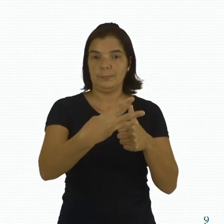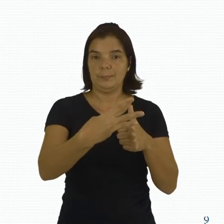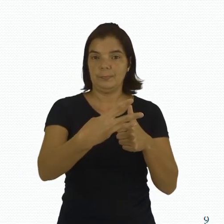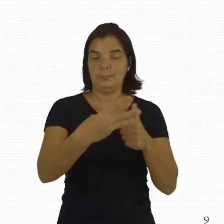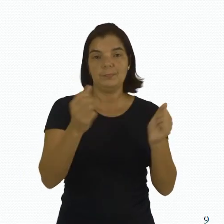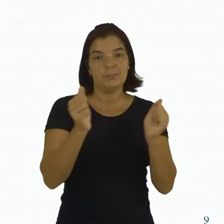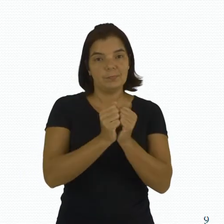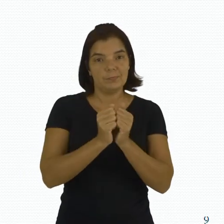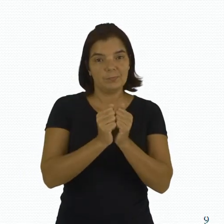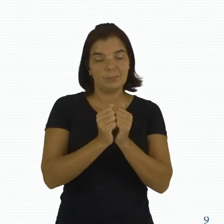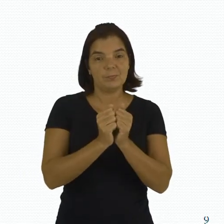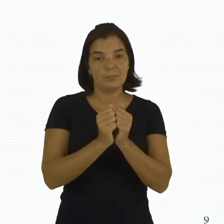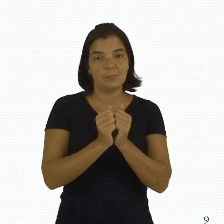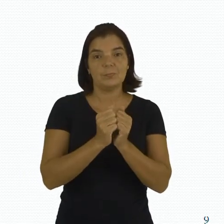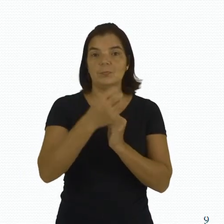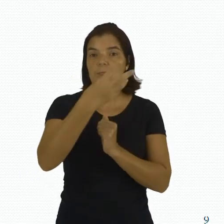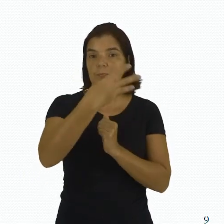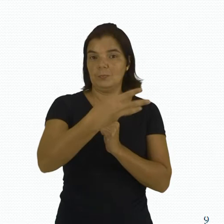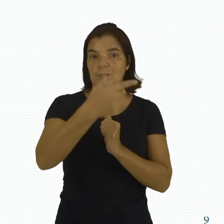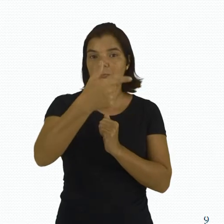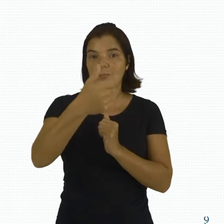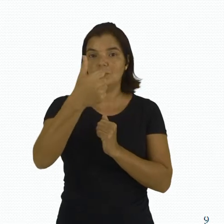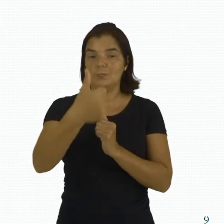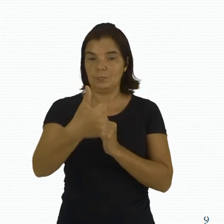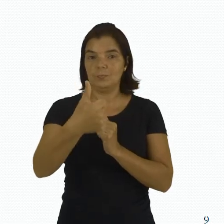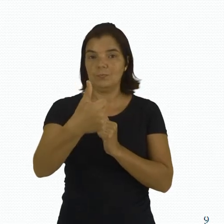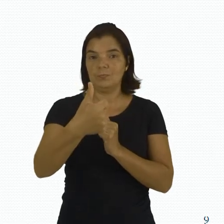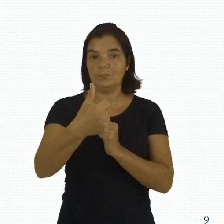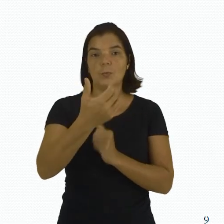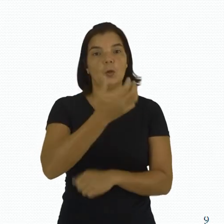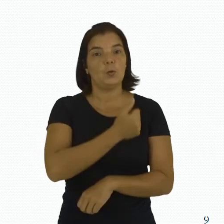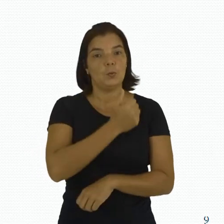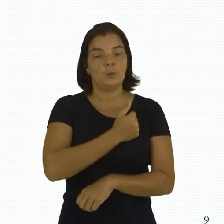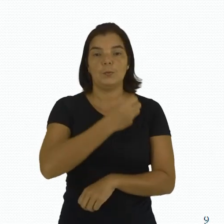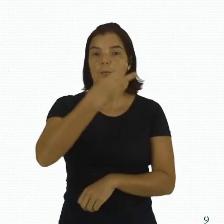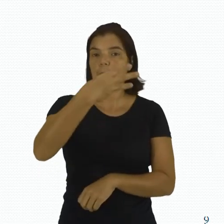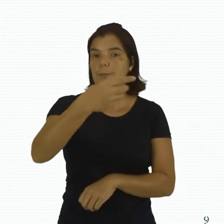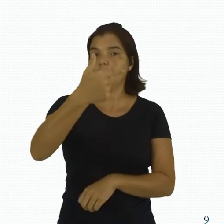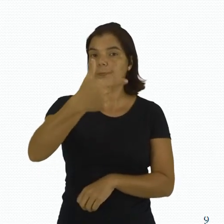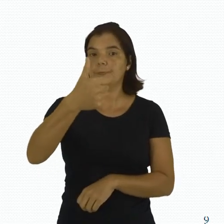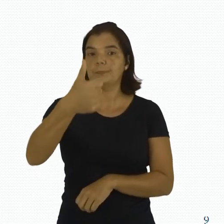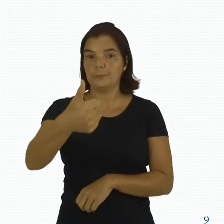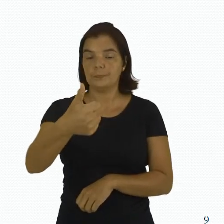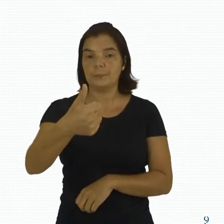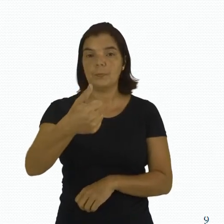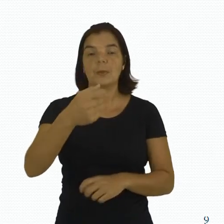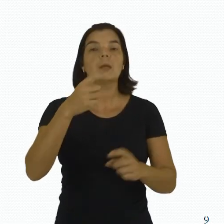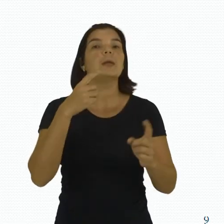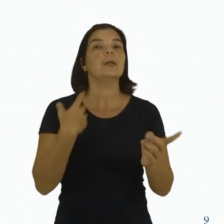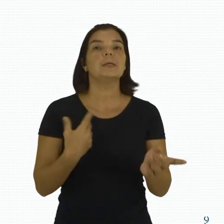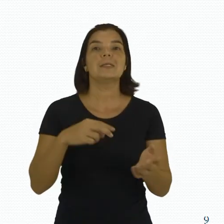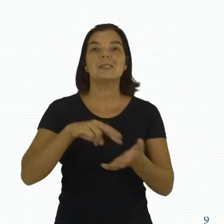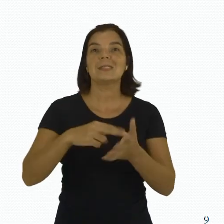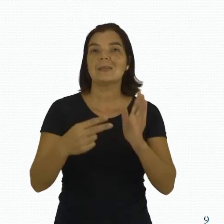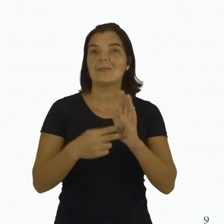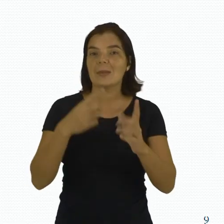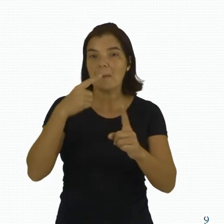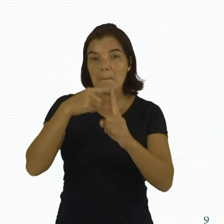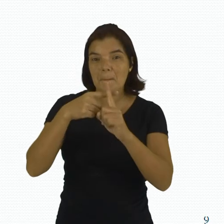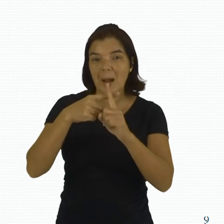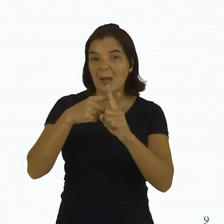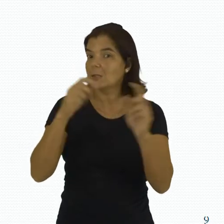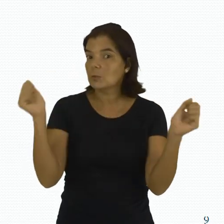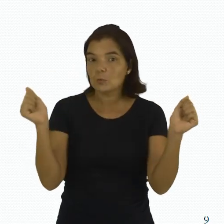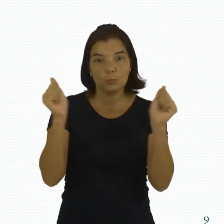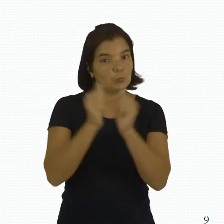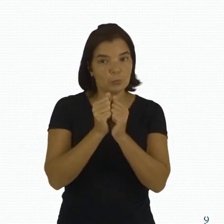Aí eu junto com o período e formo 3, 2, 1, ou seja, o número 321. Esse mais aí, gente, não é de somar, tá? É